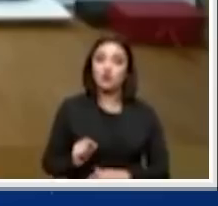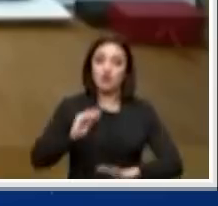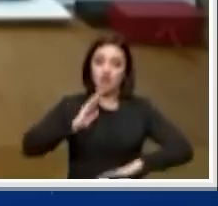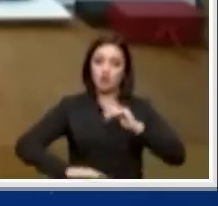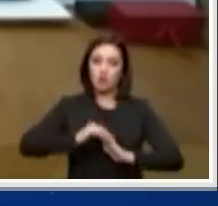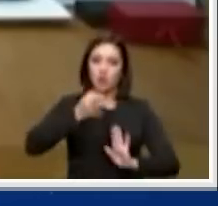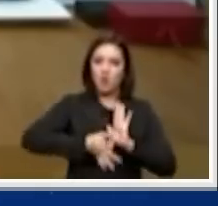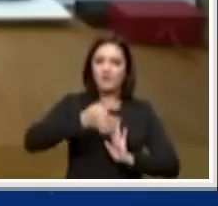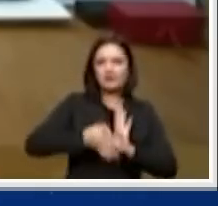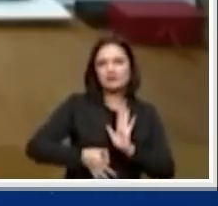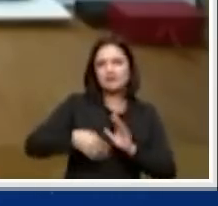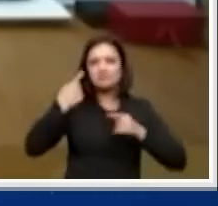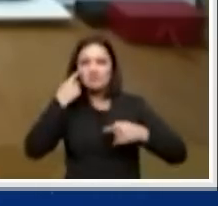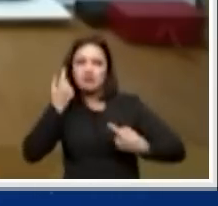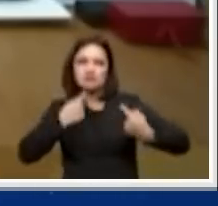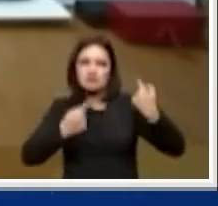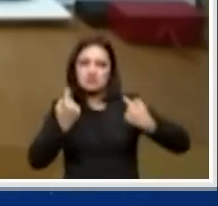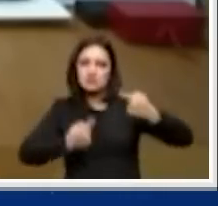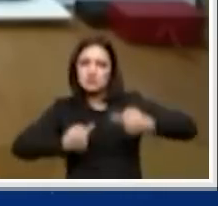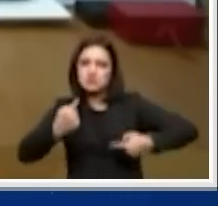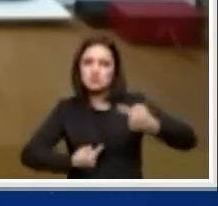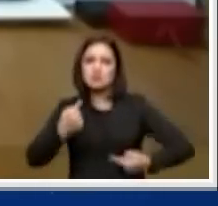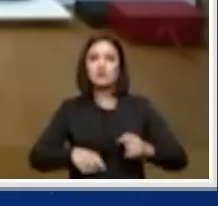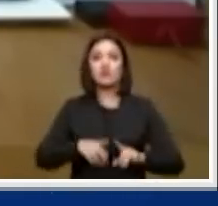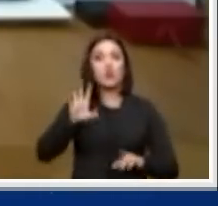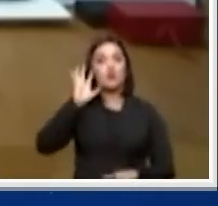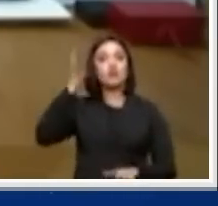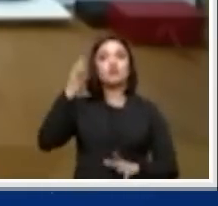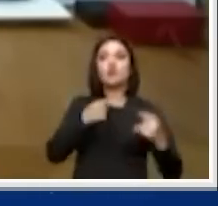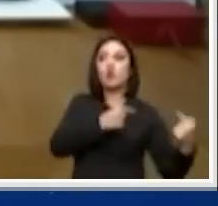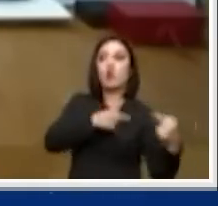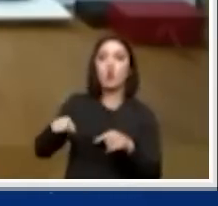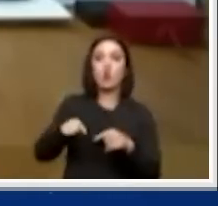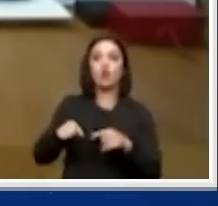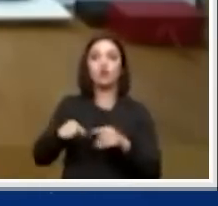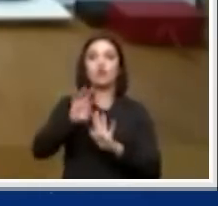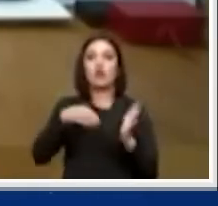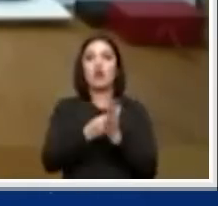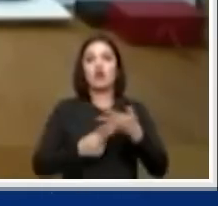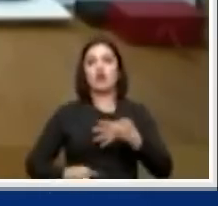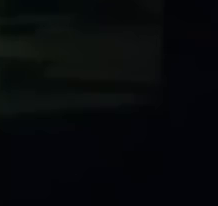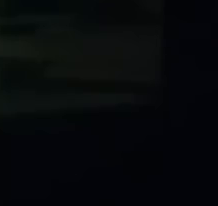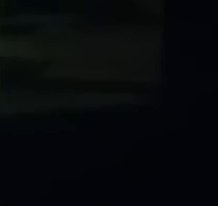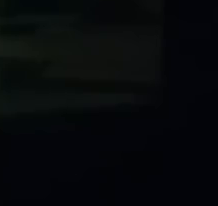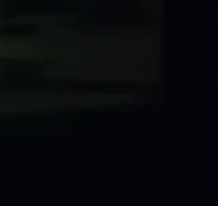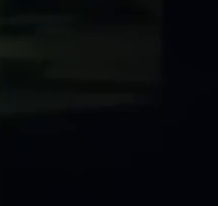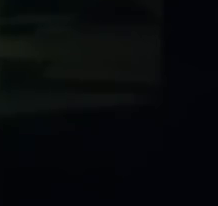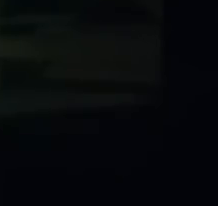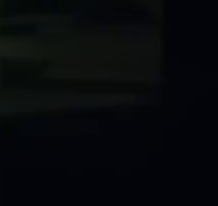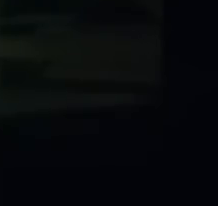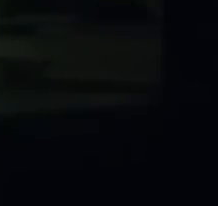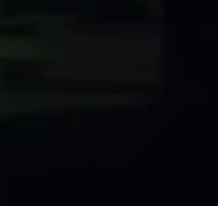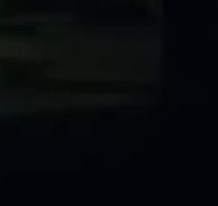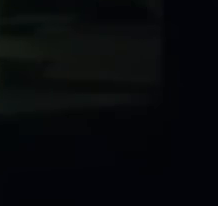o Renan já desmoralizou o Supremo no momento em que é intimado a se